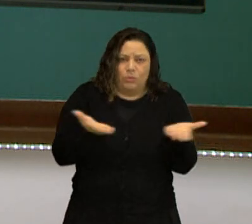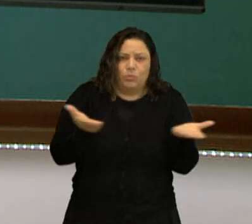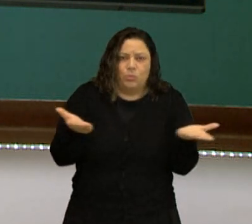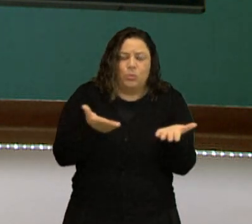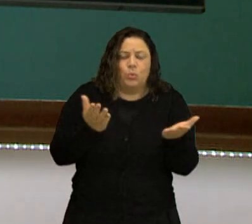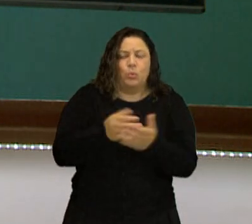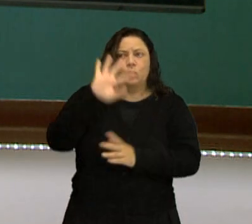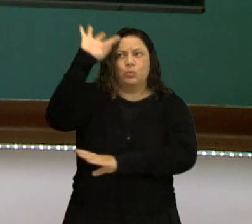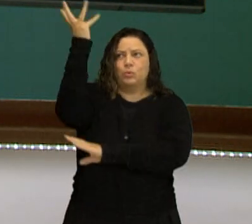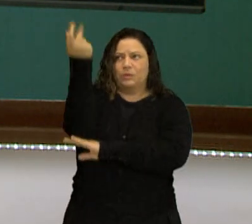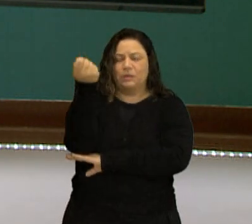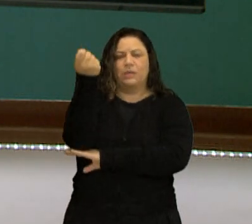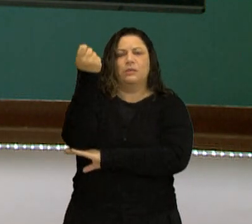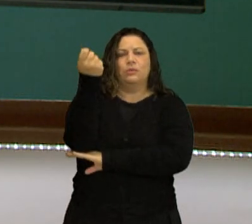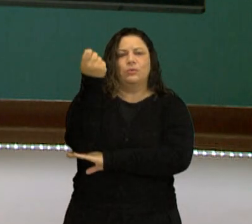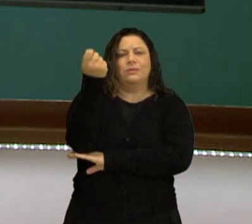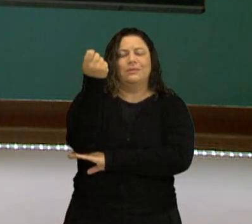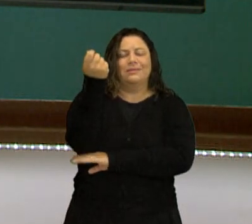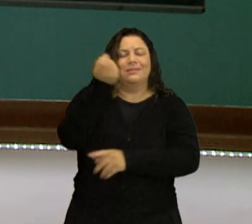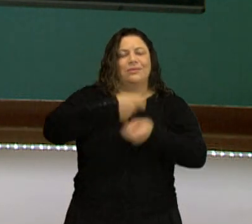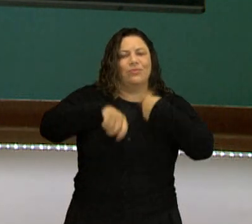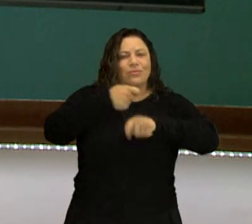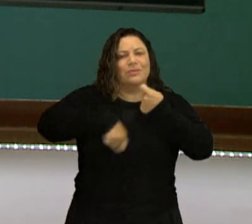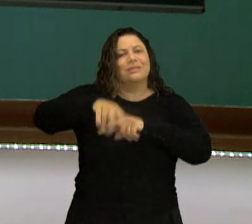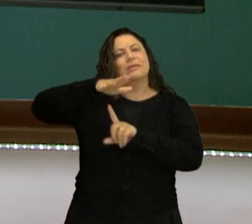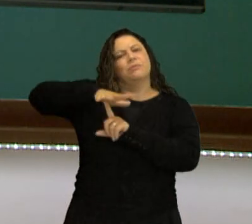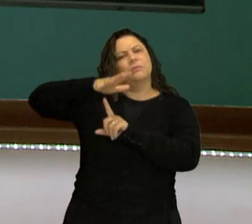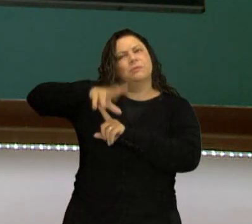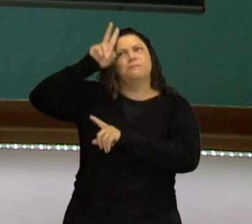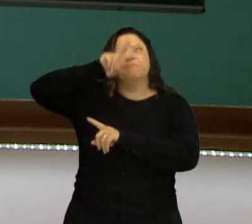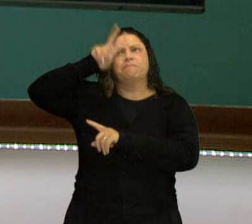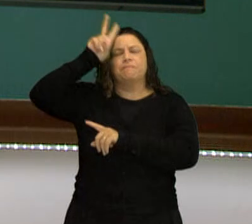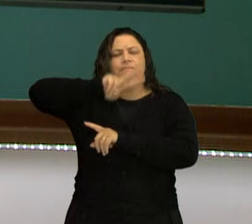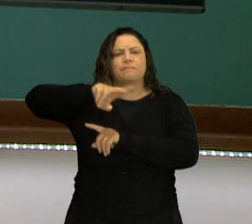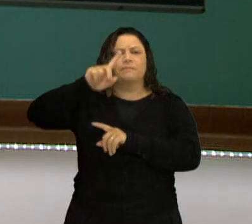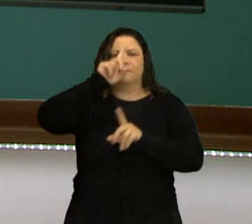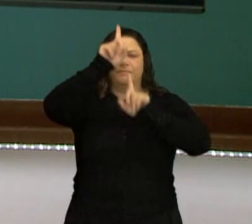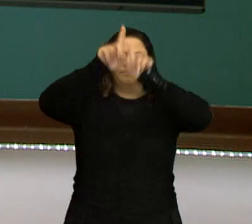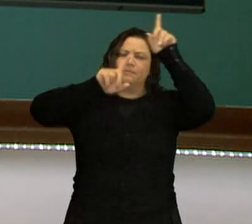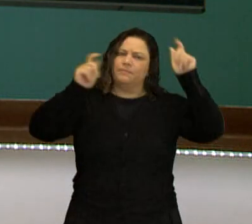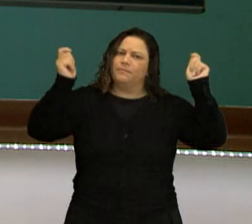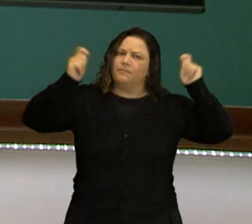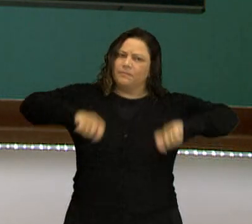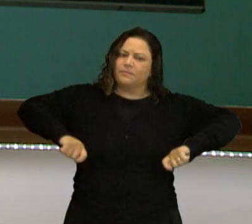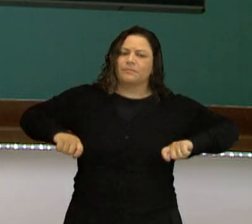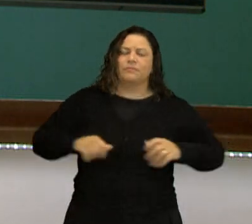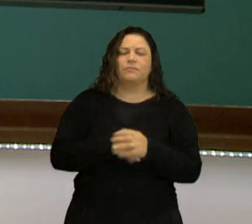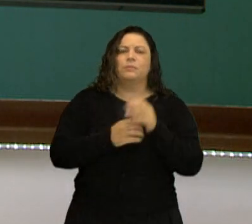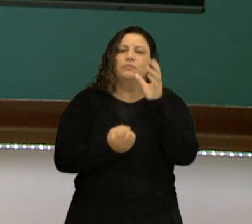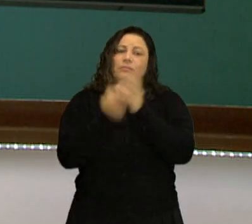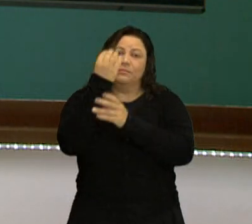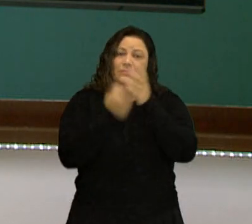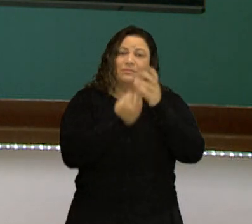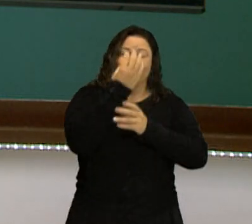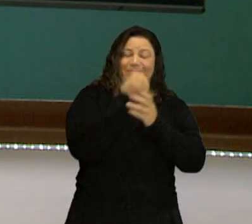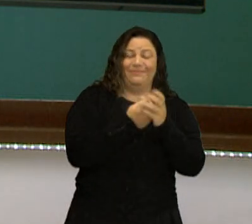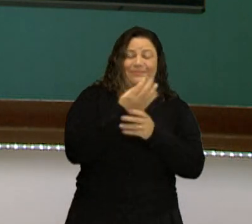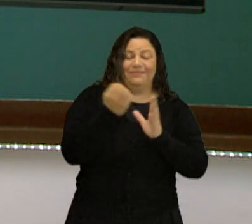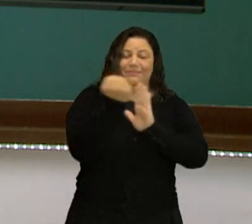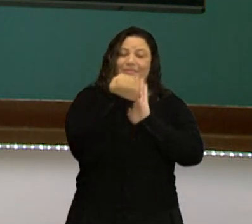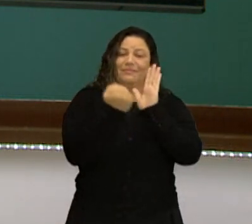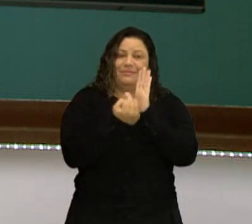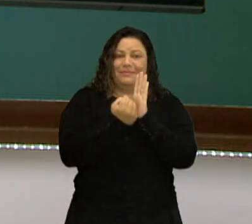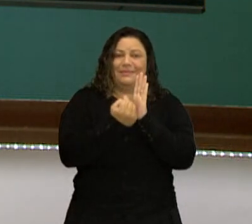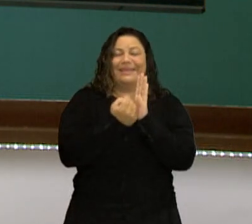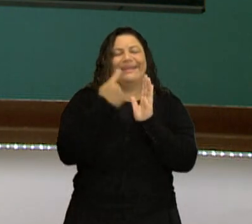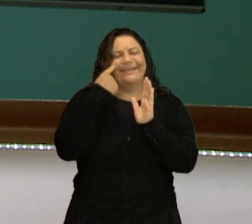por exemplo, e a gente retoma essa ideia de associação entre os produtores que surge na Idade Média com o